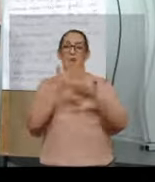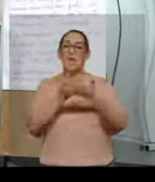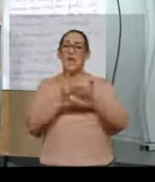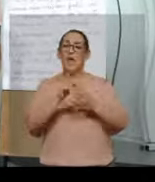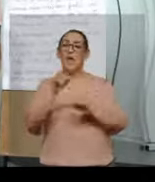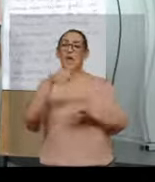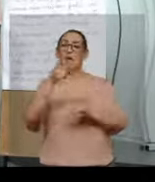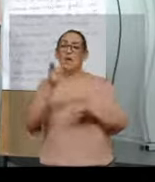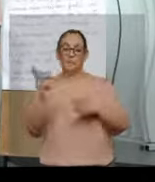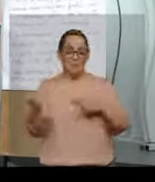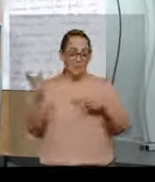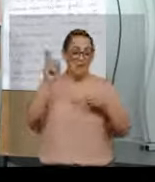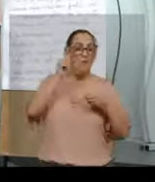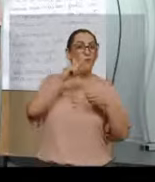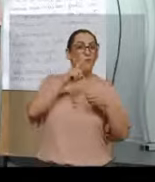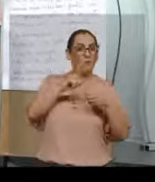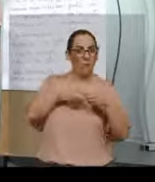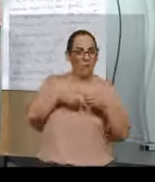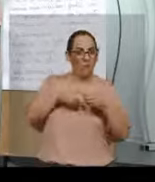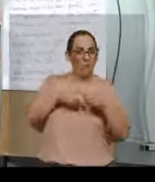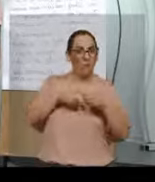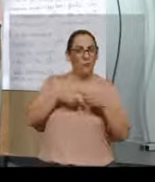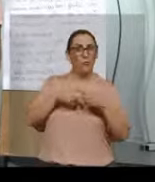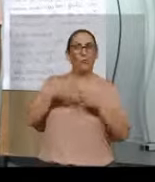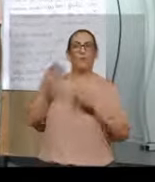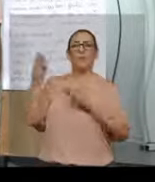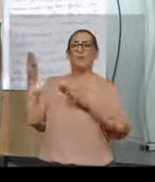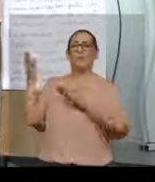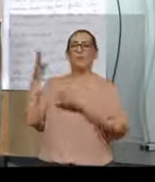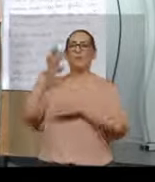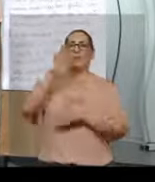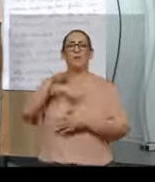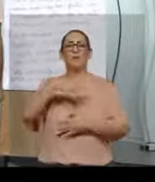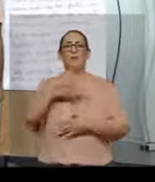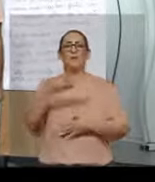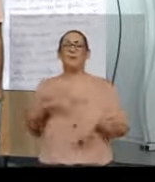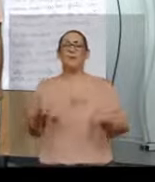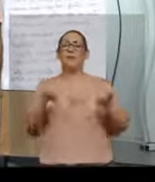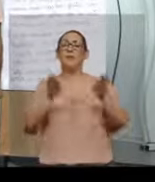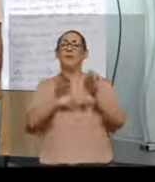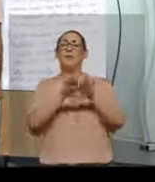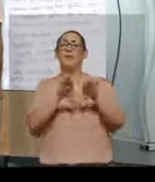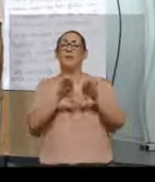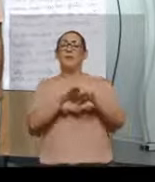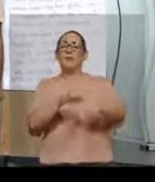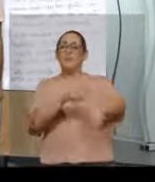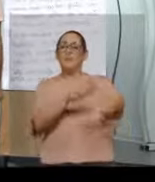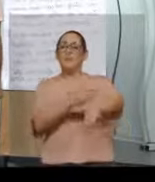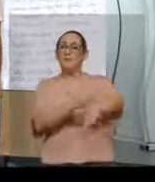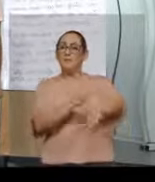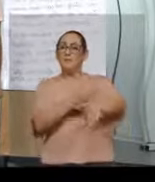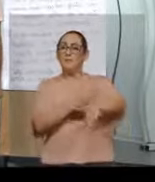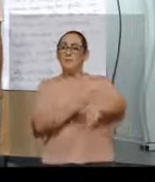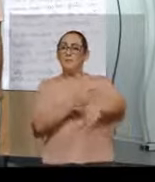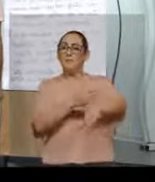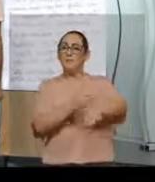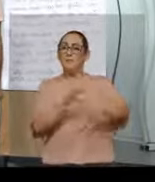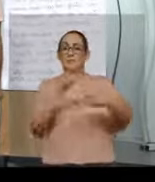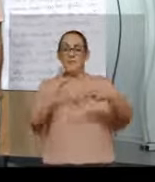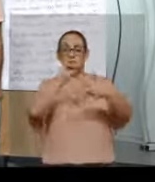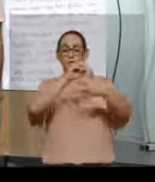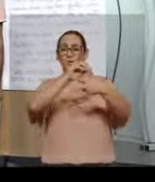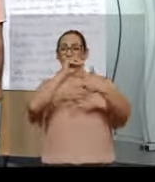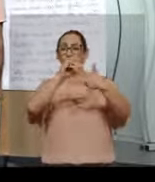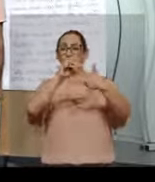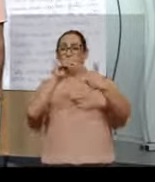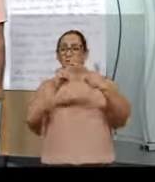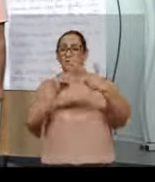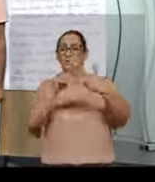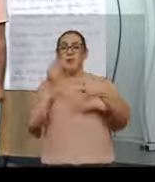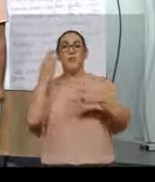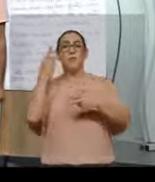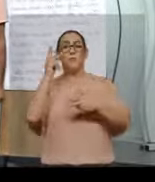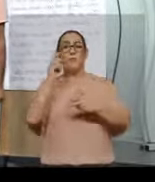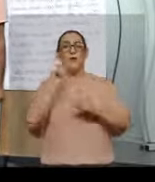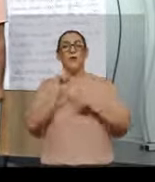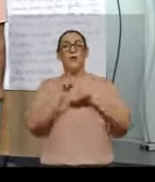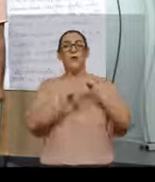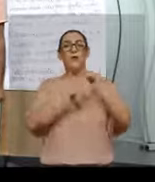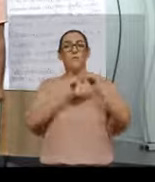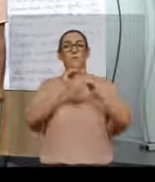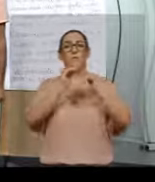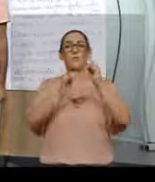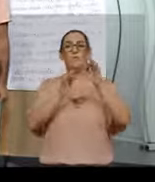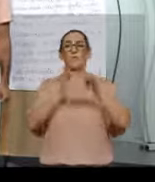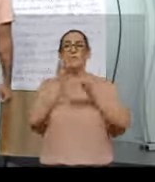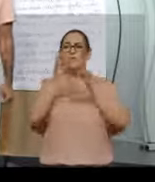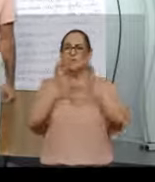iniciar esses grupos das plantas. E deixo aqui também a clássica questão do Enem, sobre essa origem evolutiva das plantas. Tem